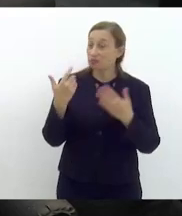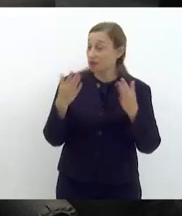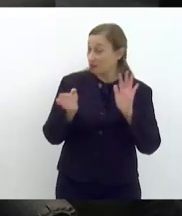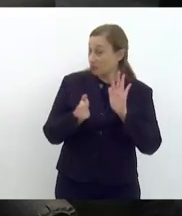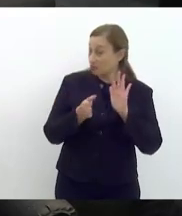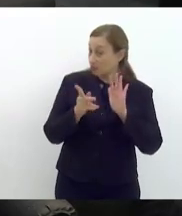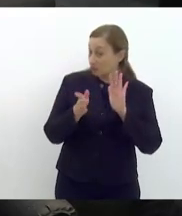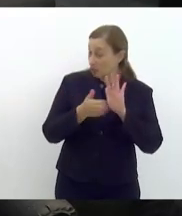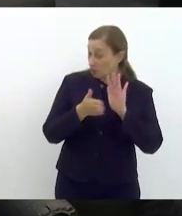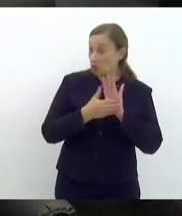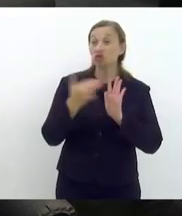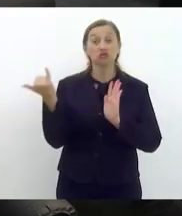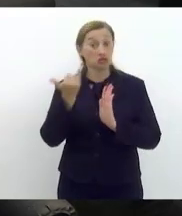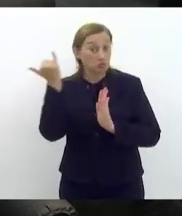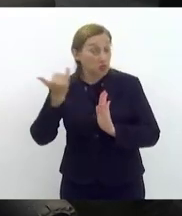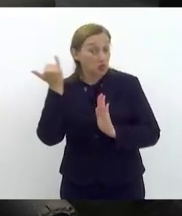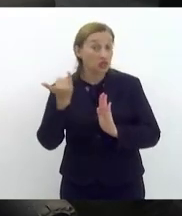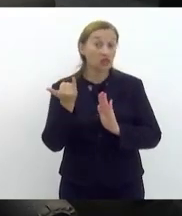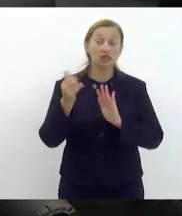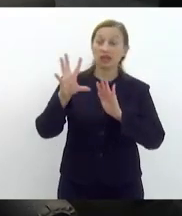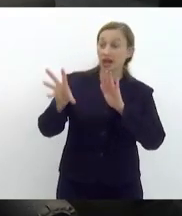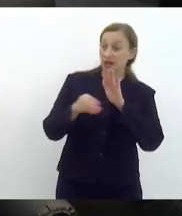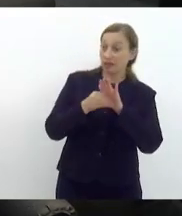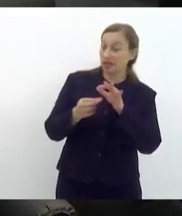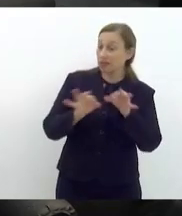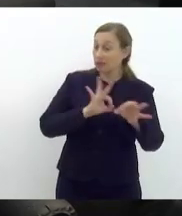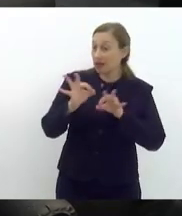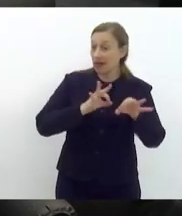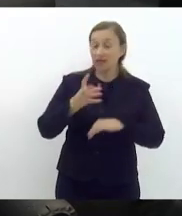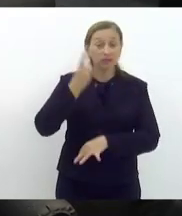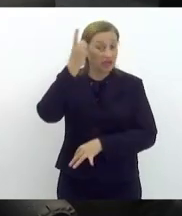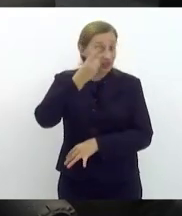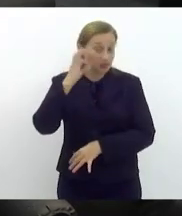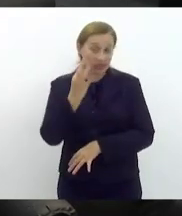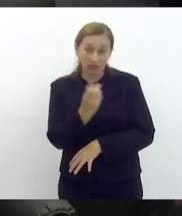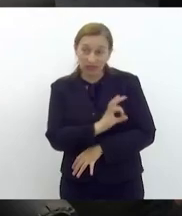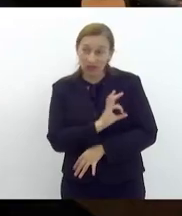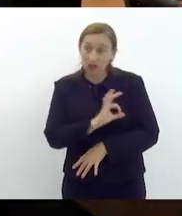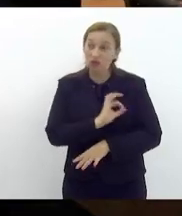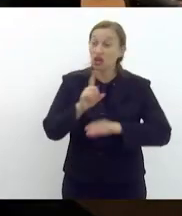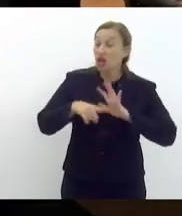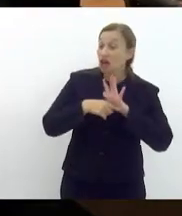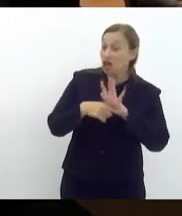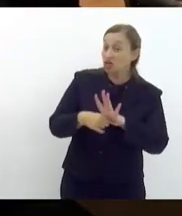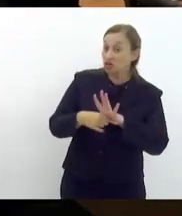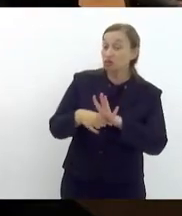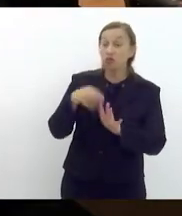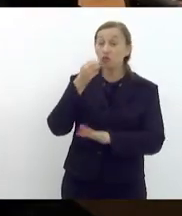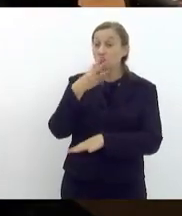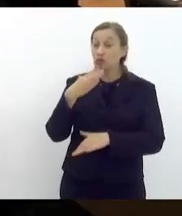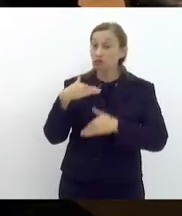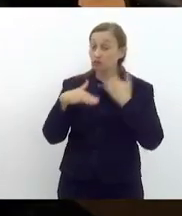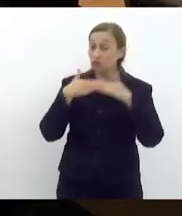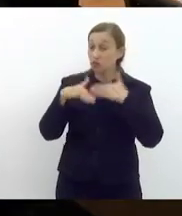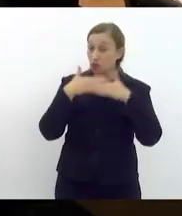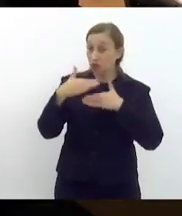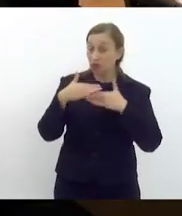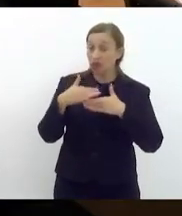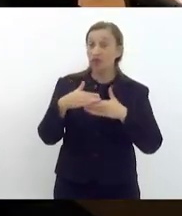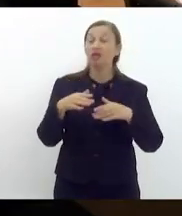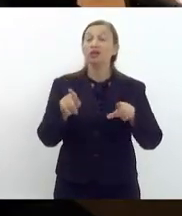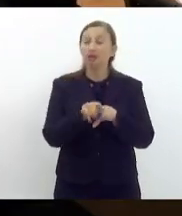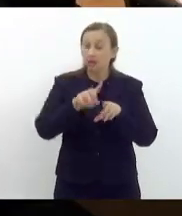importante, a emenda feita pela deputada Marta Rocha também acrescenta um rol de direitos, incluindo os agentes sócio